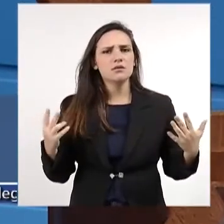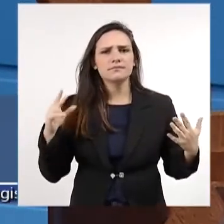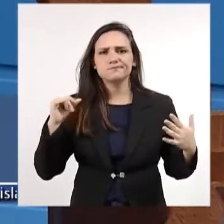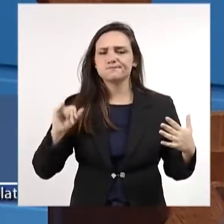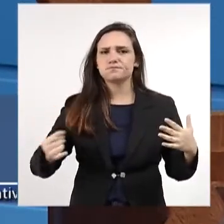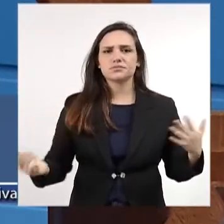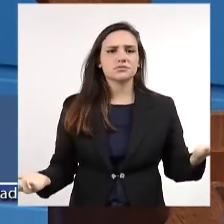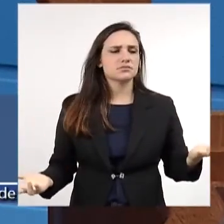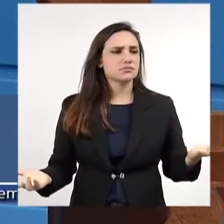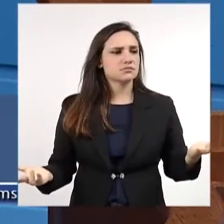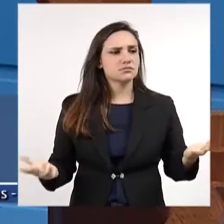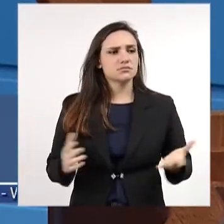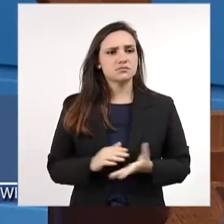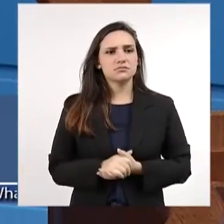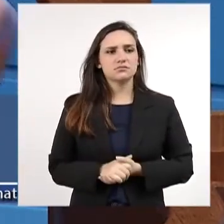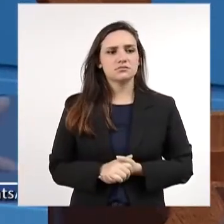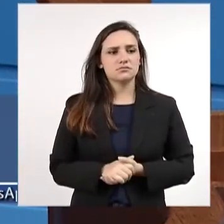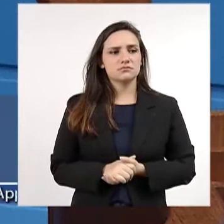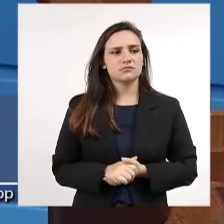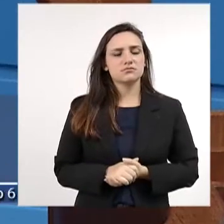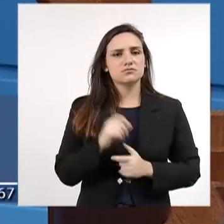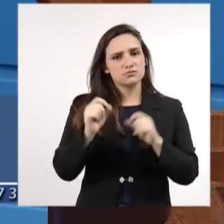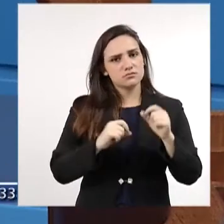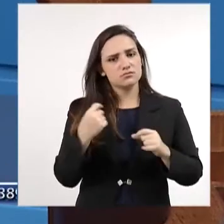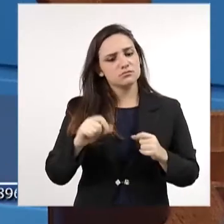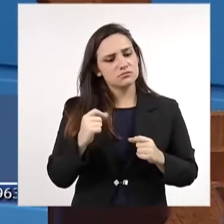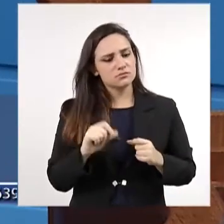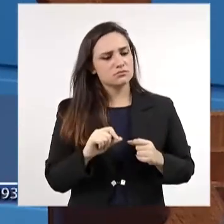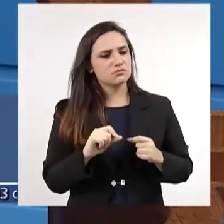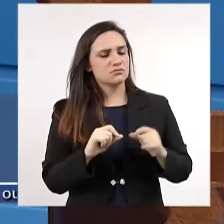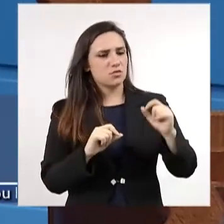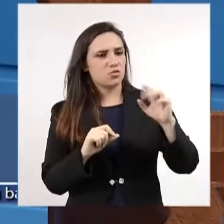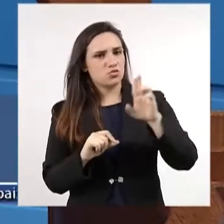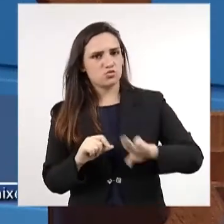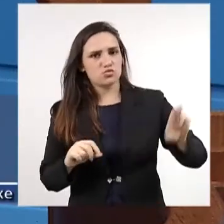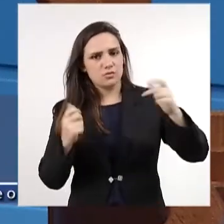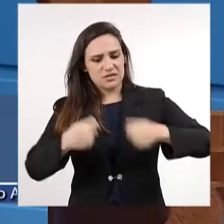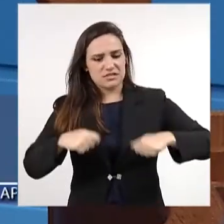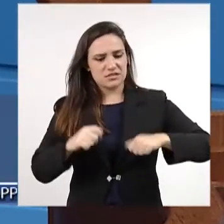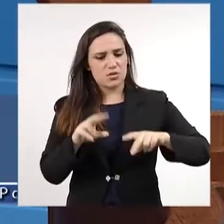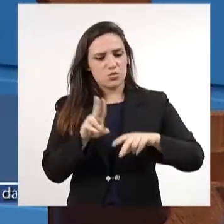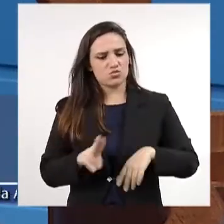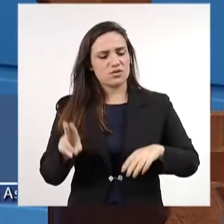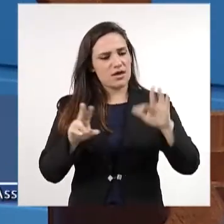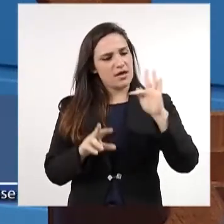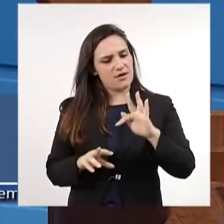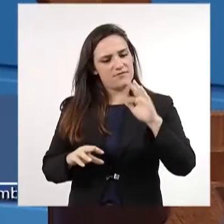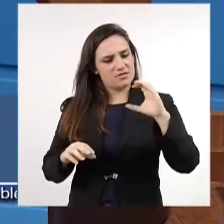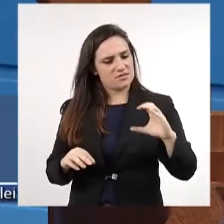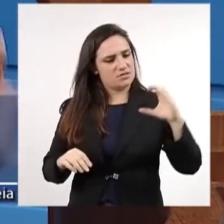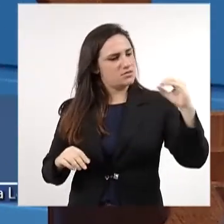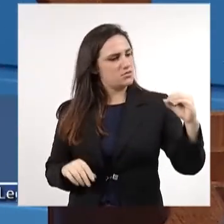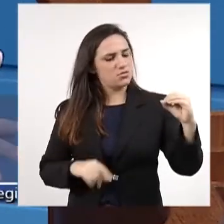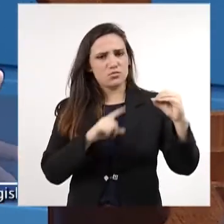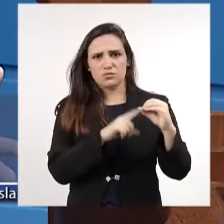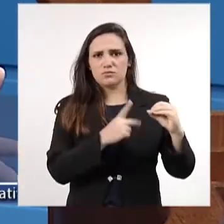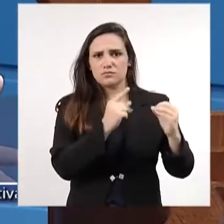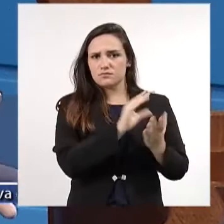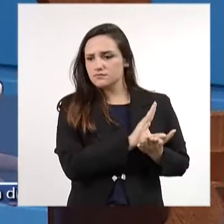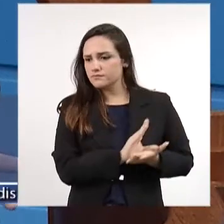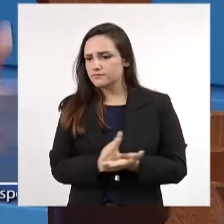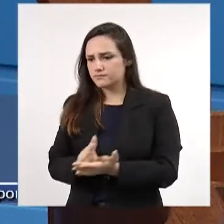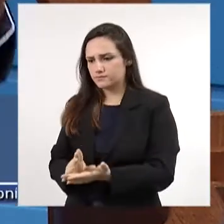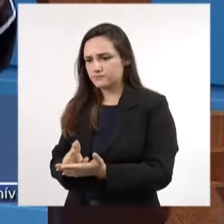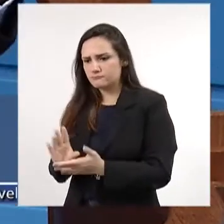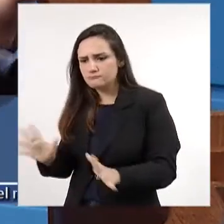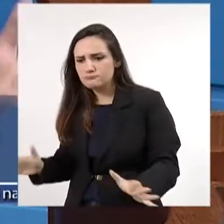e compense fazer investimento, pegar FCO, gastar, investir e gerar emprego, para